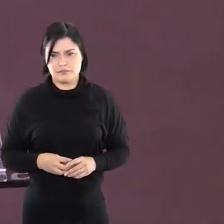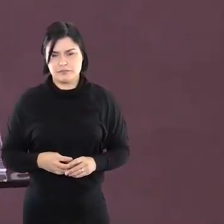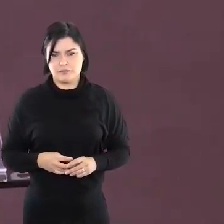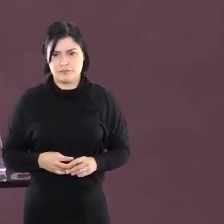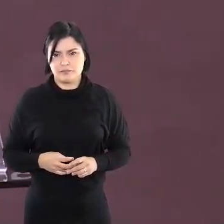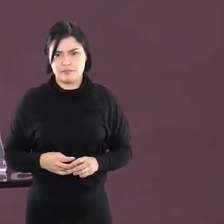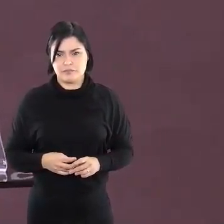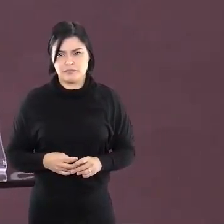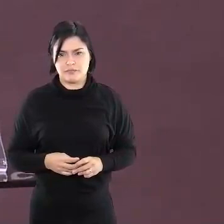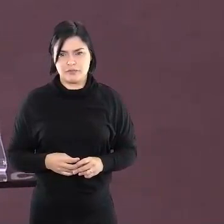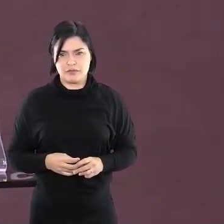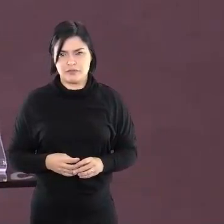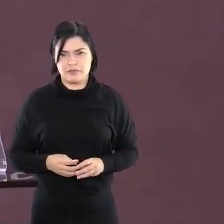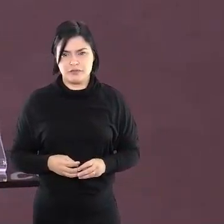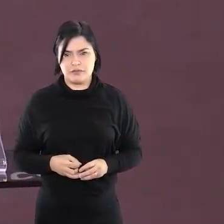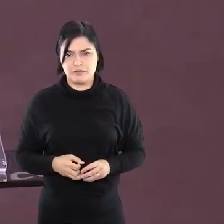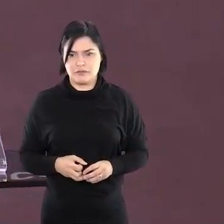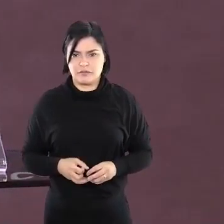Veja,